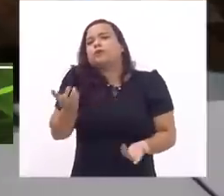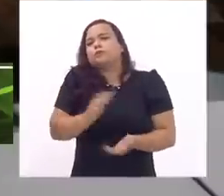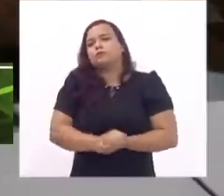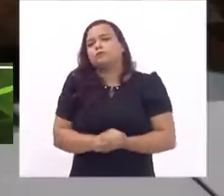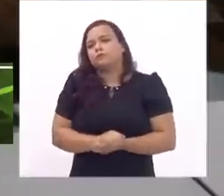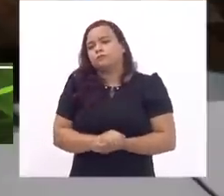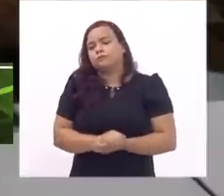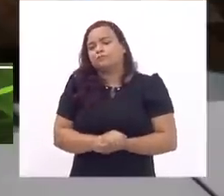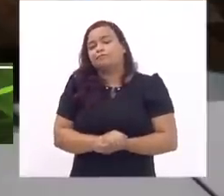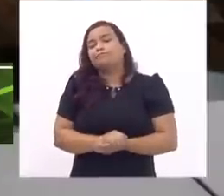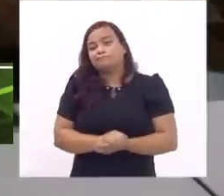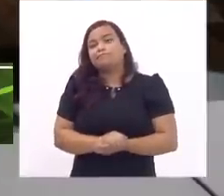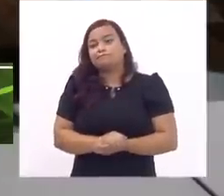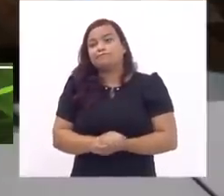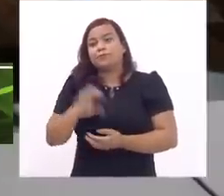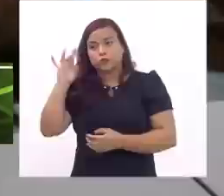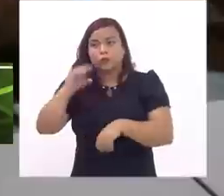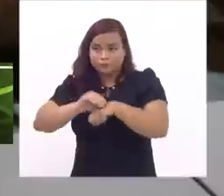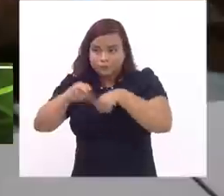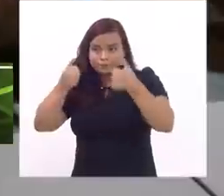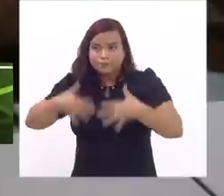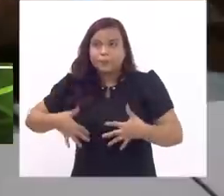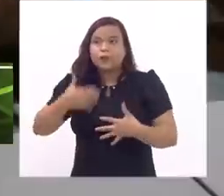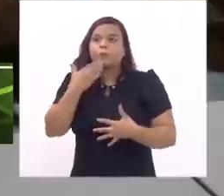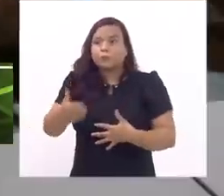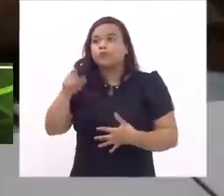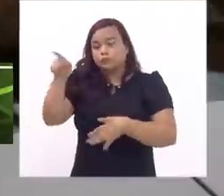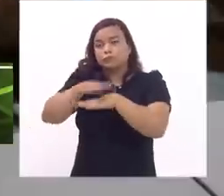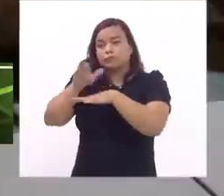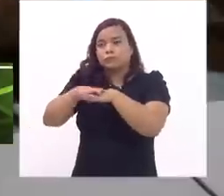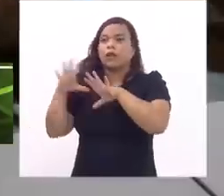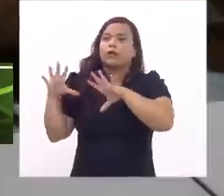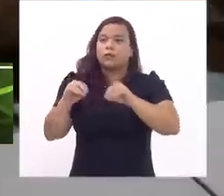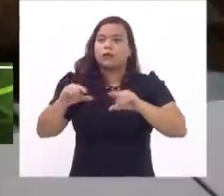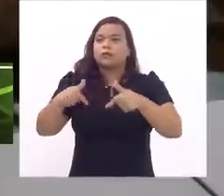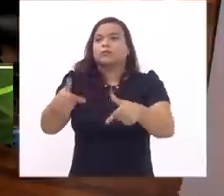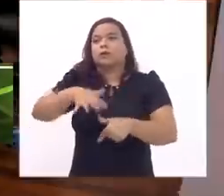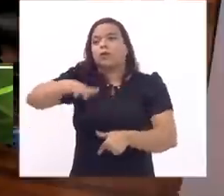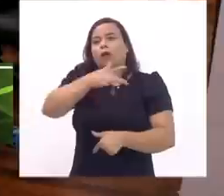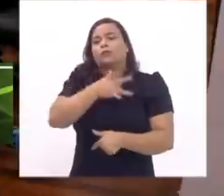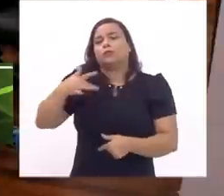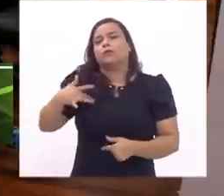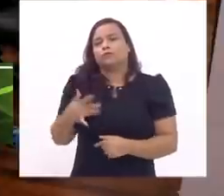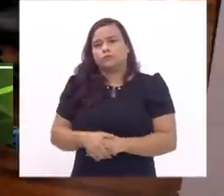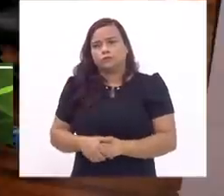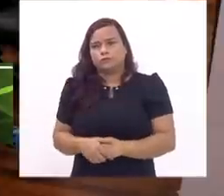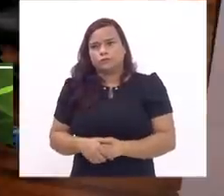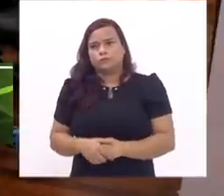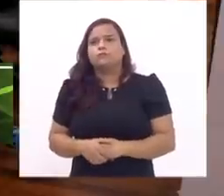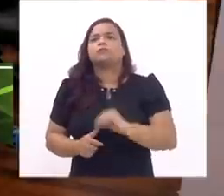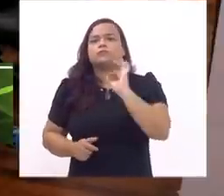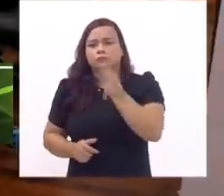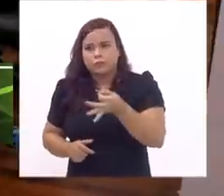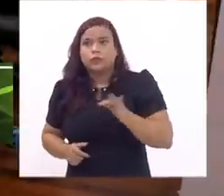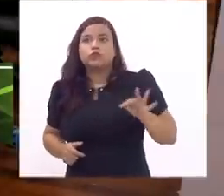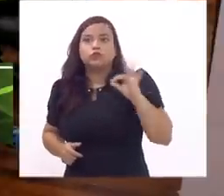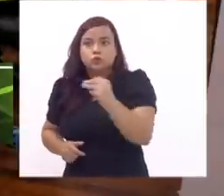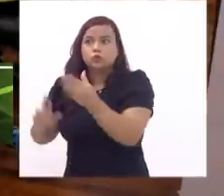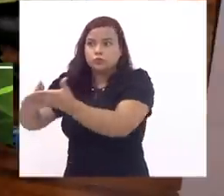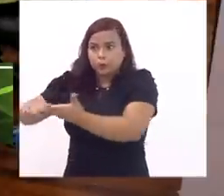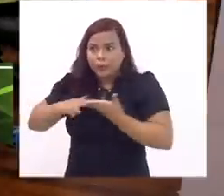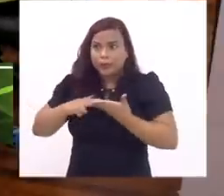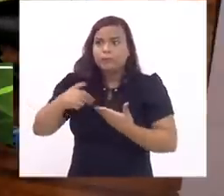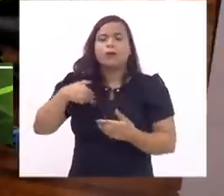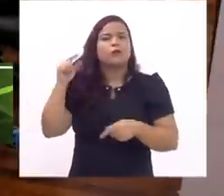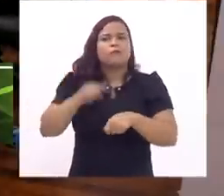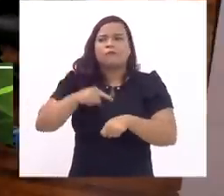para colaborar e pedir vossa intervenção também nessa questão da área da saúde. Farei tudo o que me encaminham é imediato.